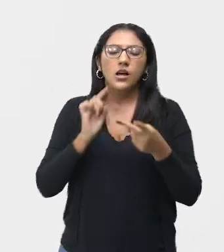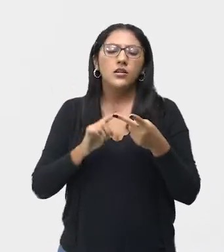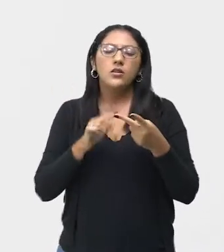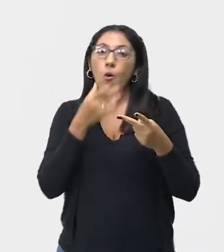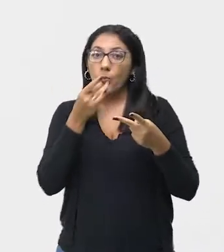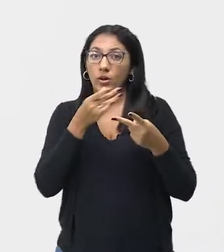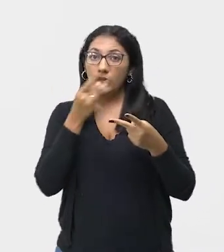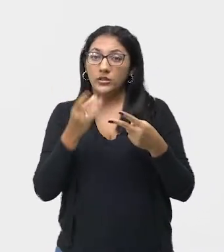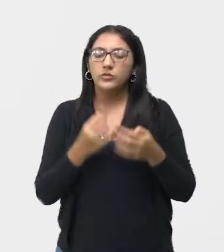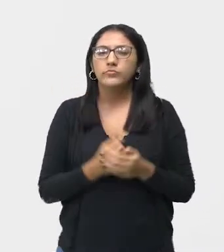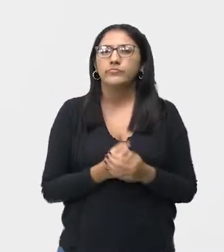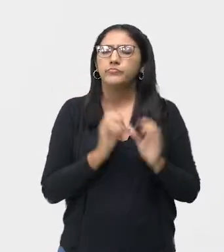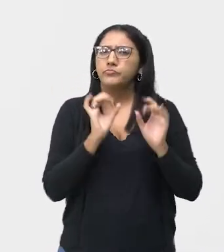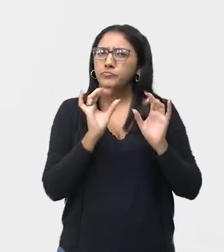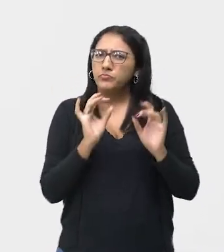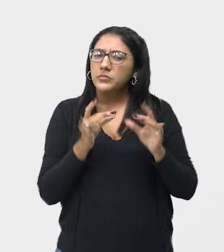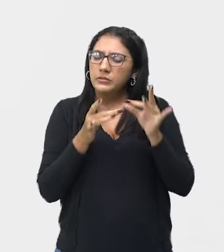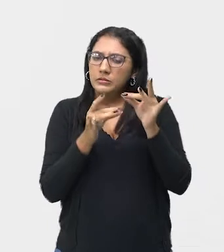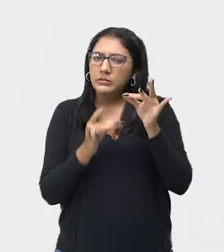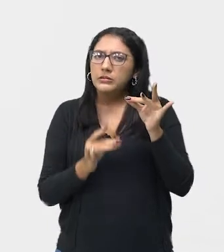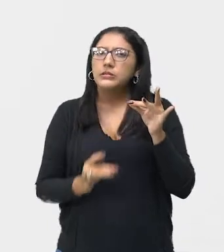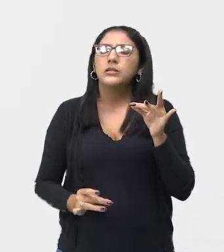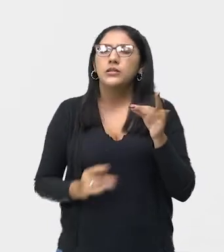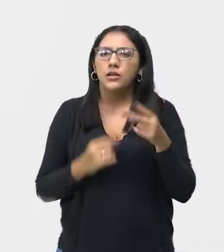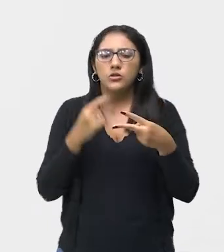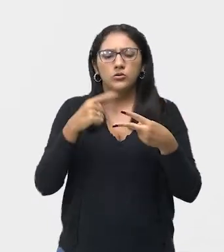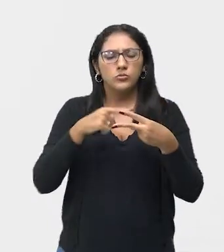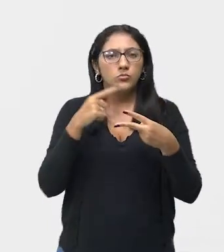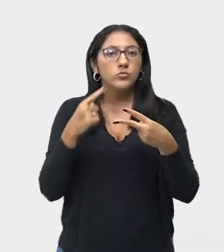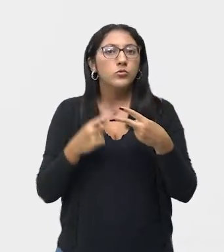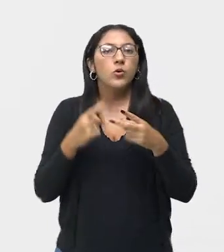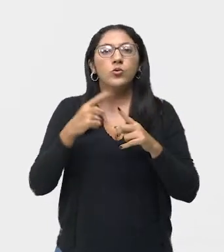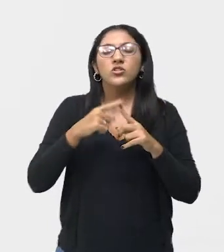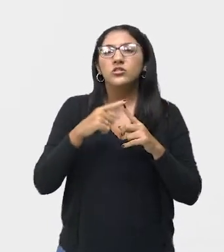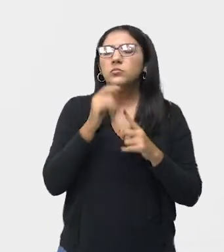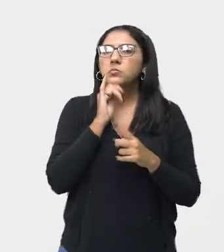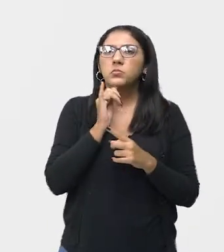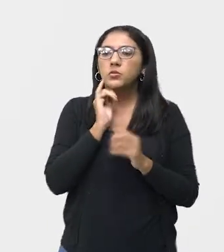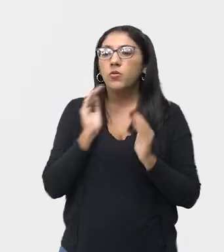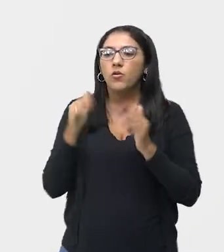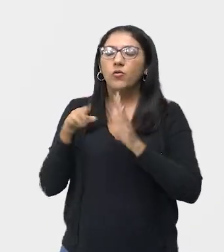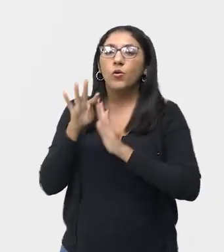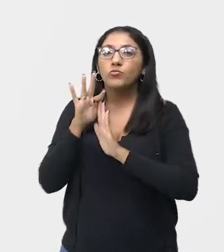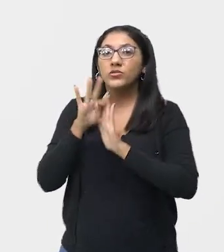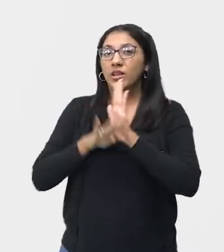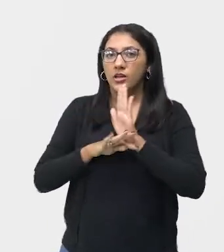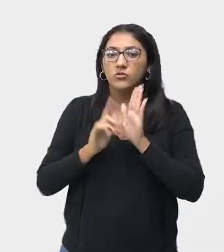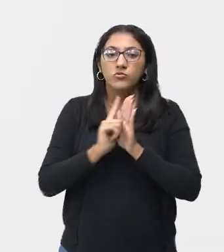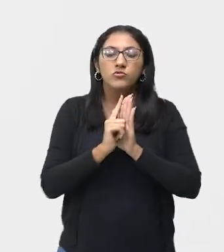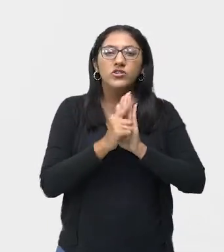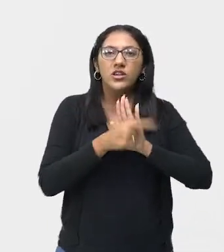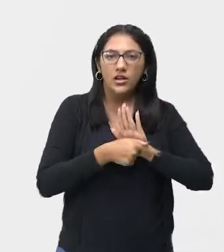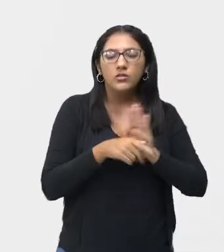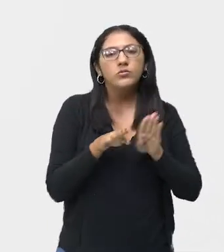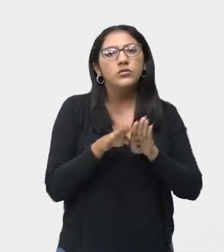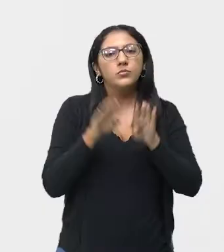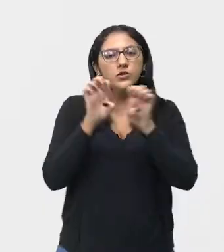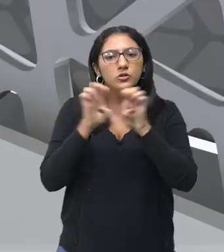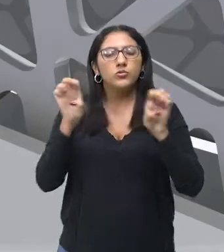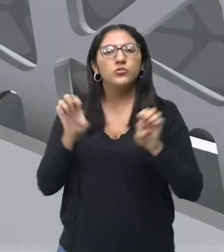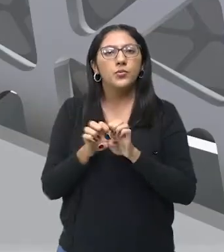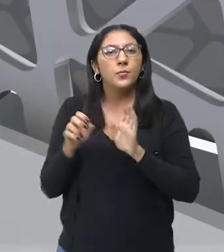especial, nós vamos fazer isso trabalhando com o fato e opinião em textos de diferentes gêneros e estruturas